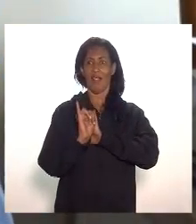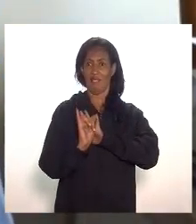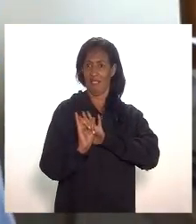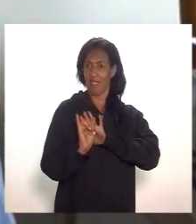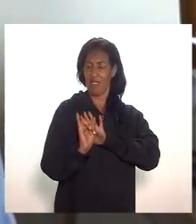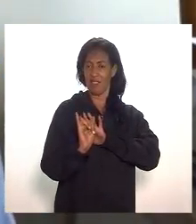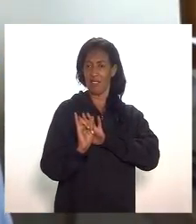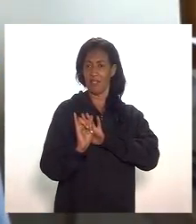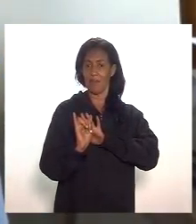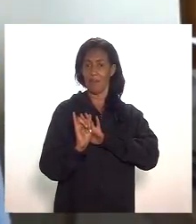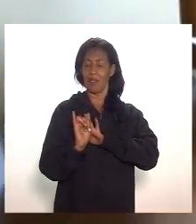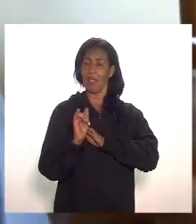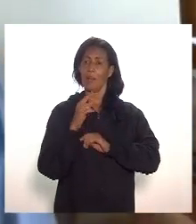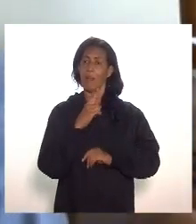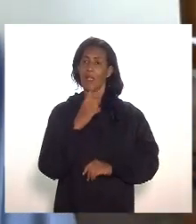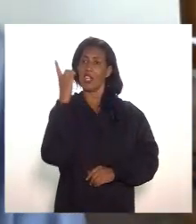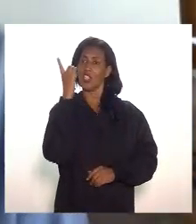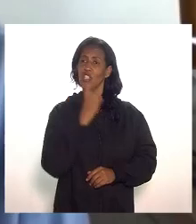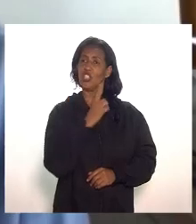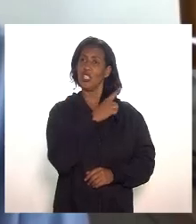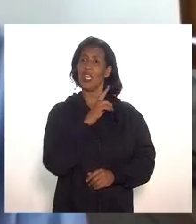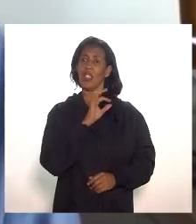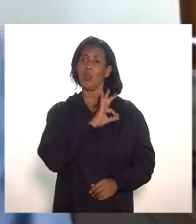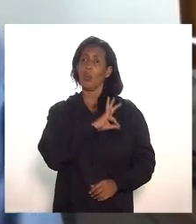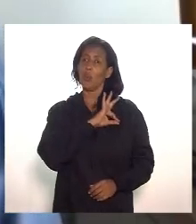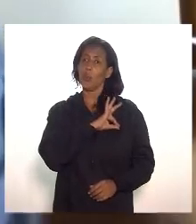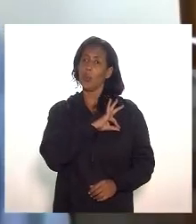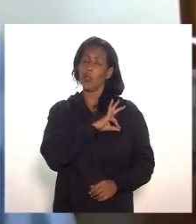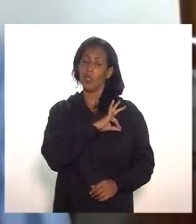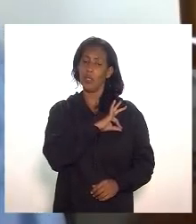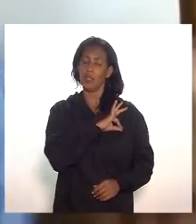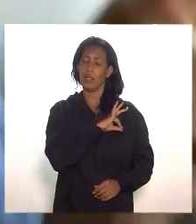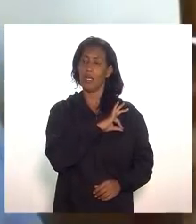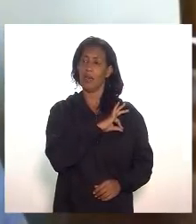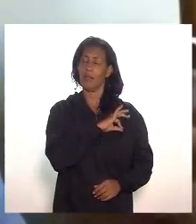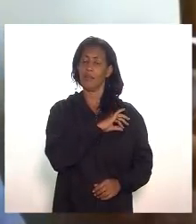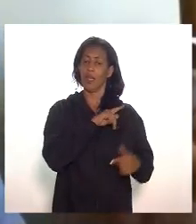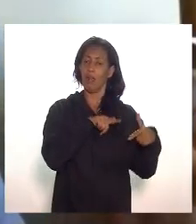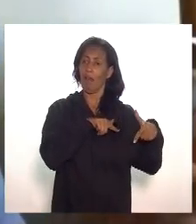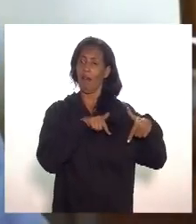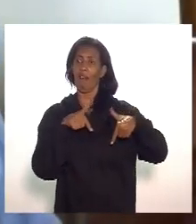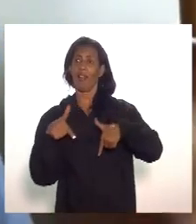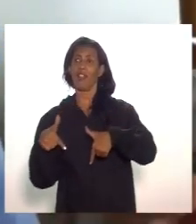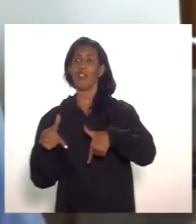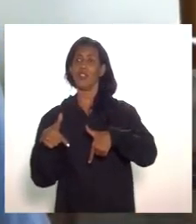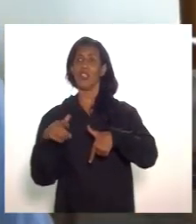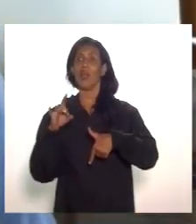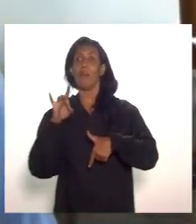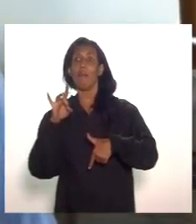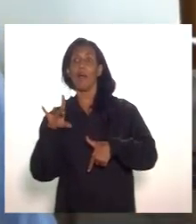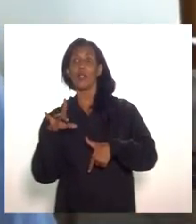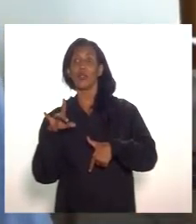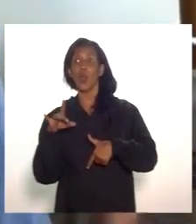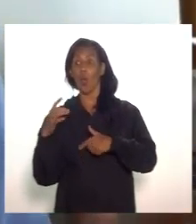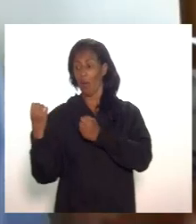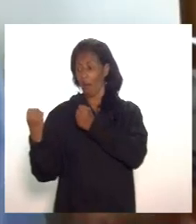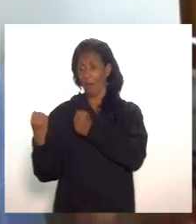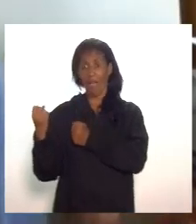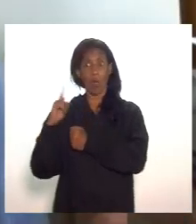à Polícia Militar, e mais grave ainda, só em relação às motocicletas,